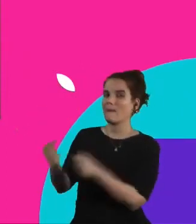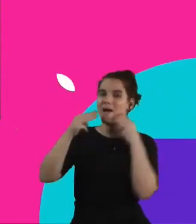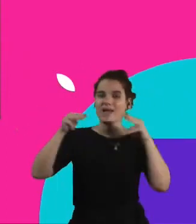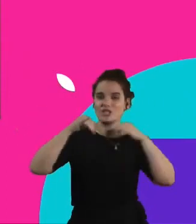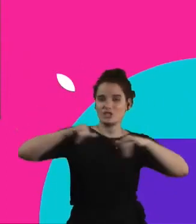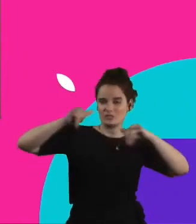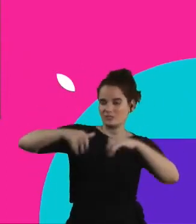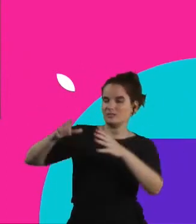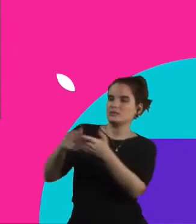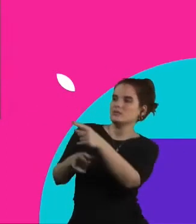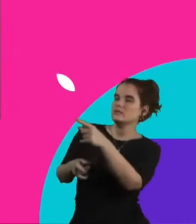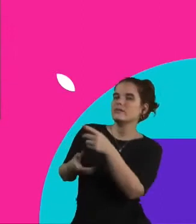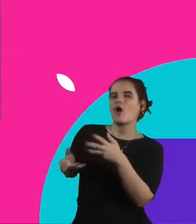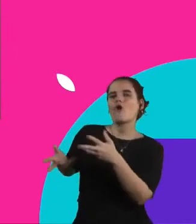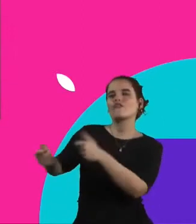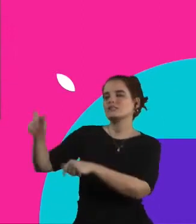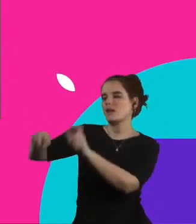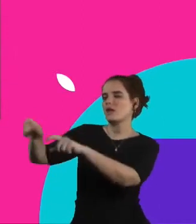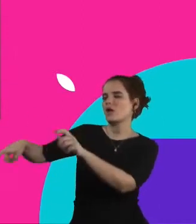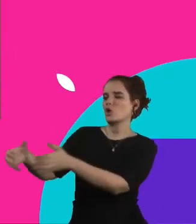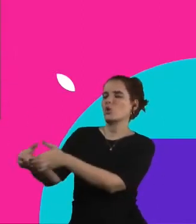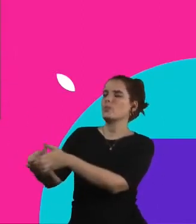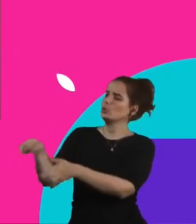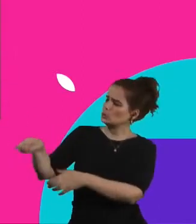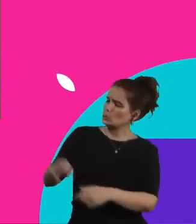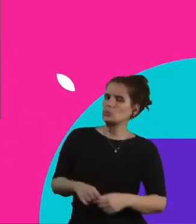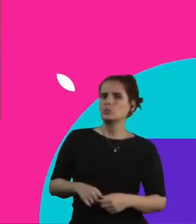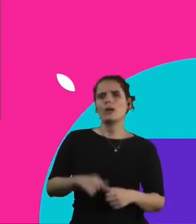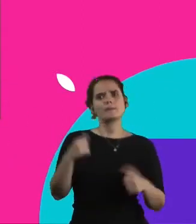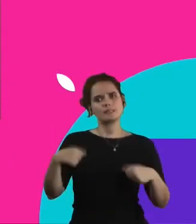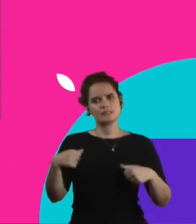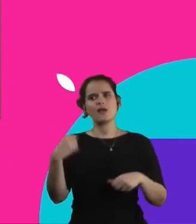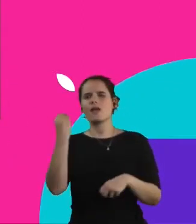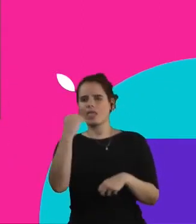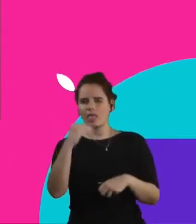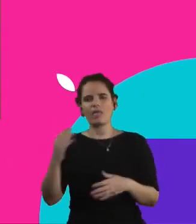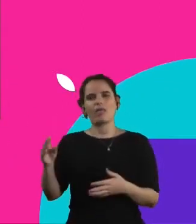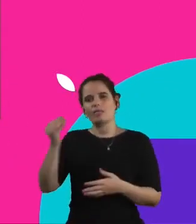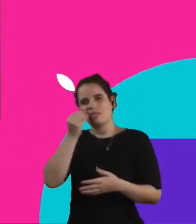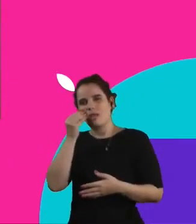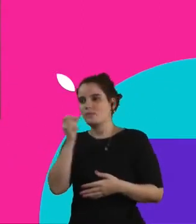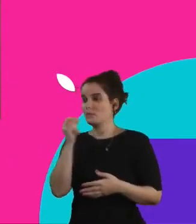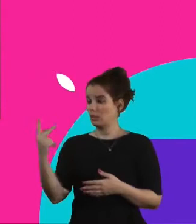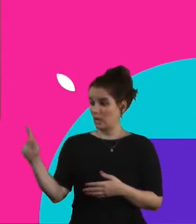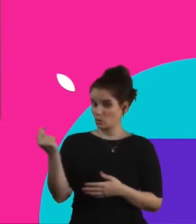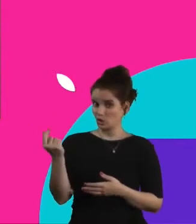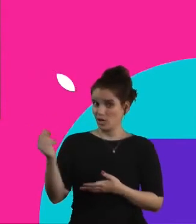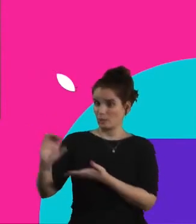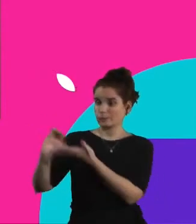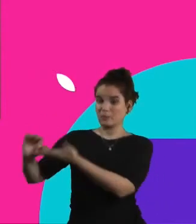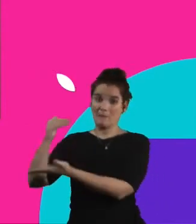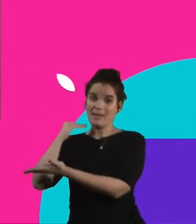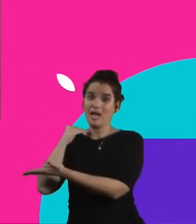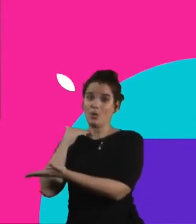para convencer aquela população que ele tem que trocar de colocar o dinheiro dele de, por exemplo, da renda fixa,